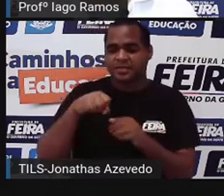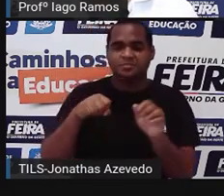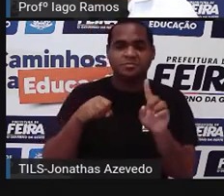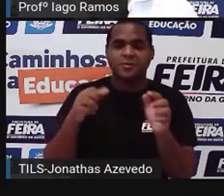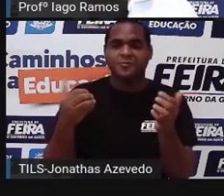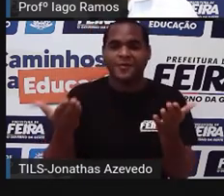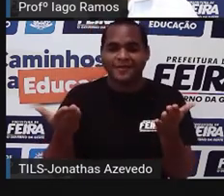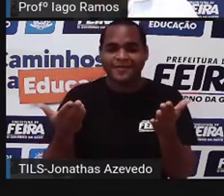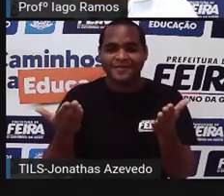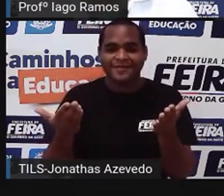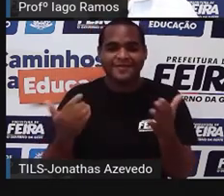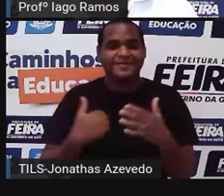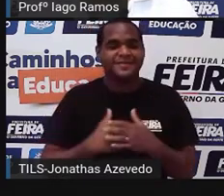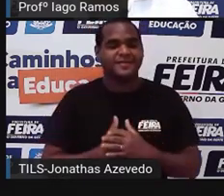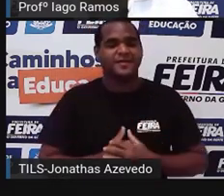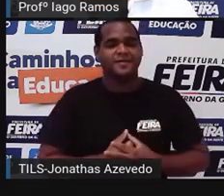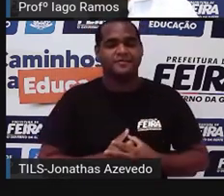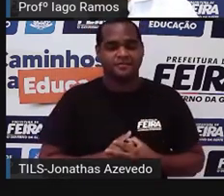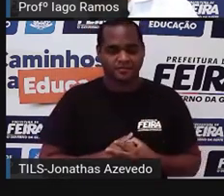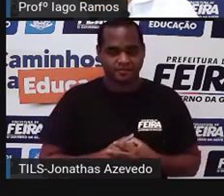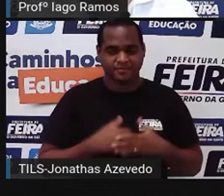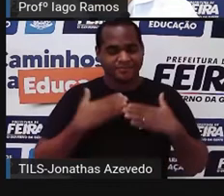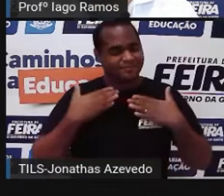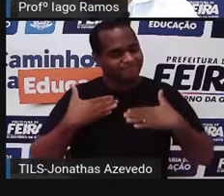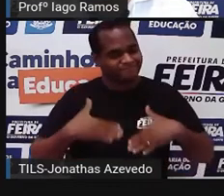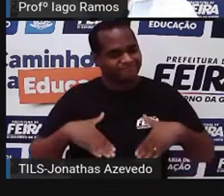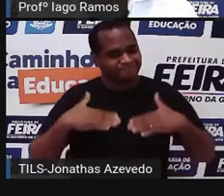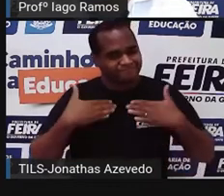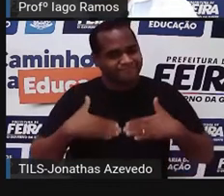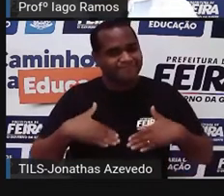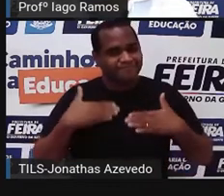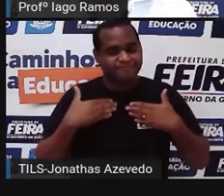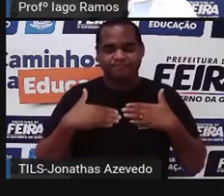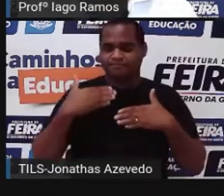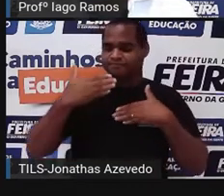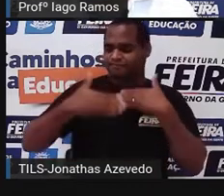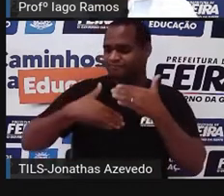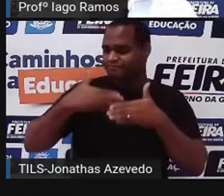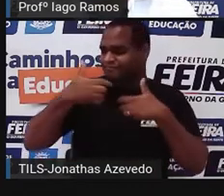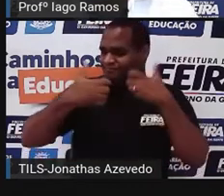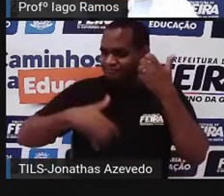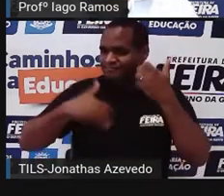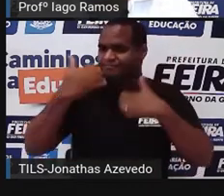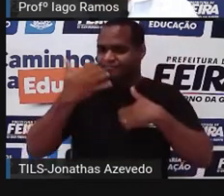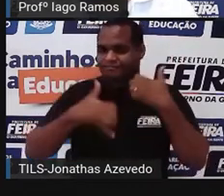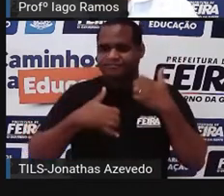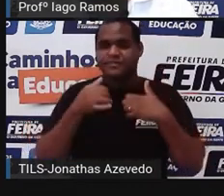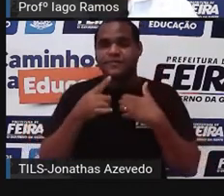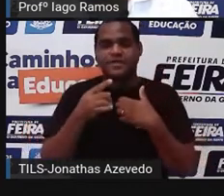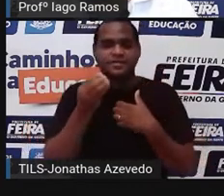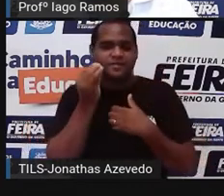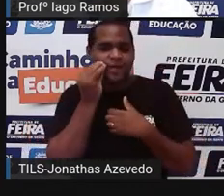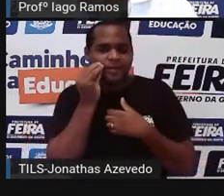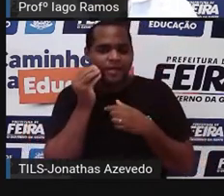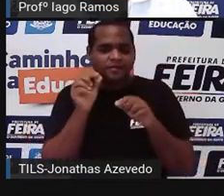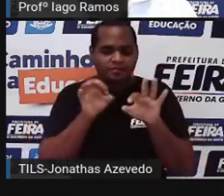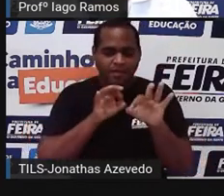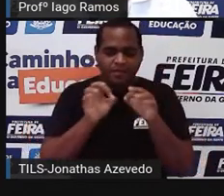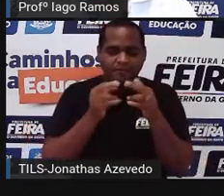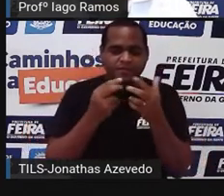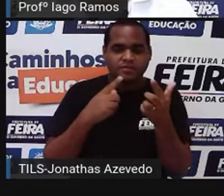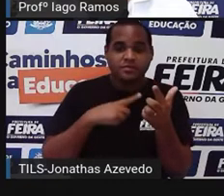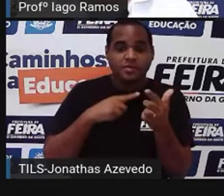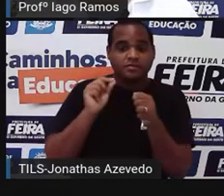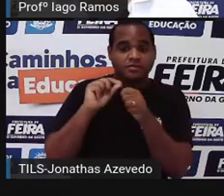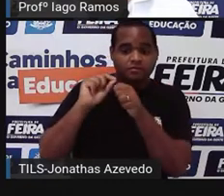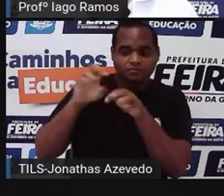não Calma que já já eu mostro como é que isso vai ser feito tá